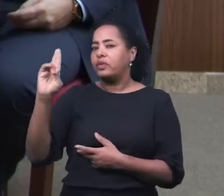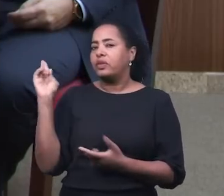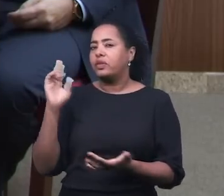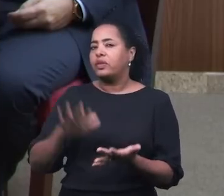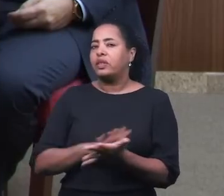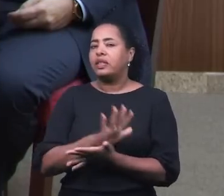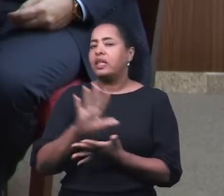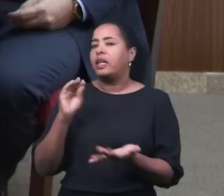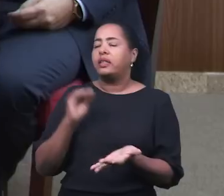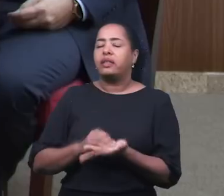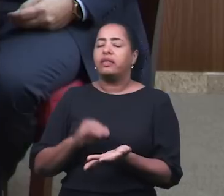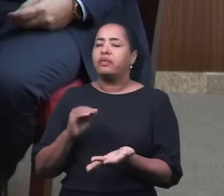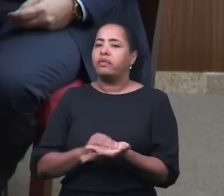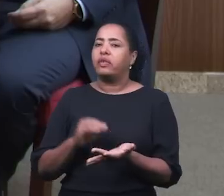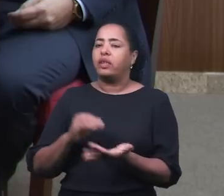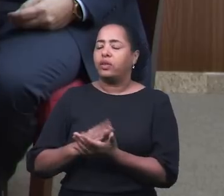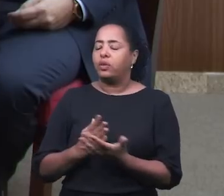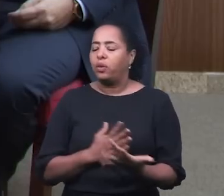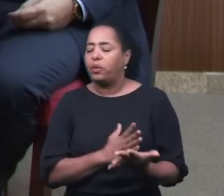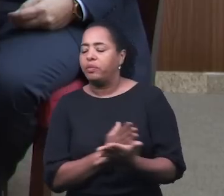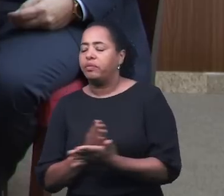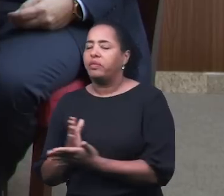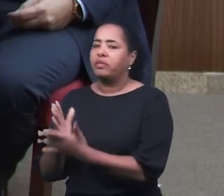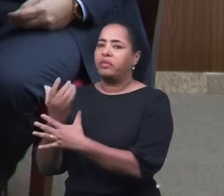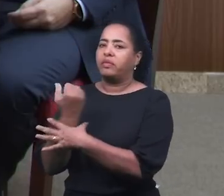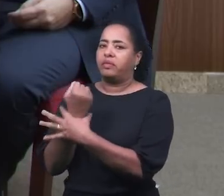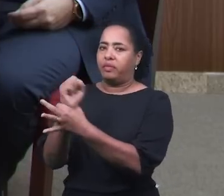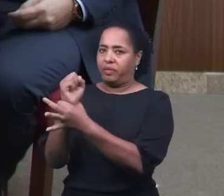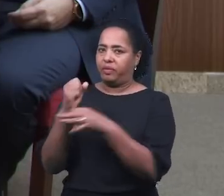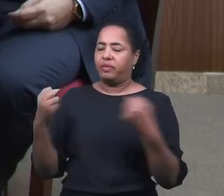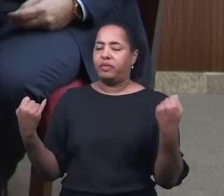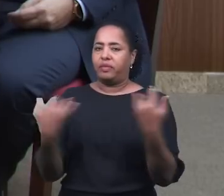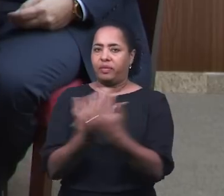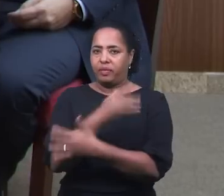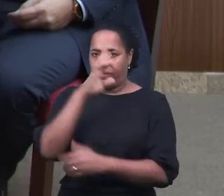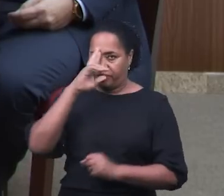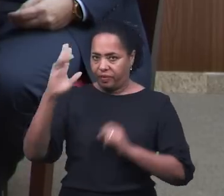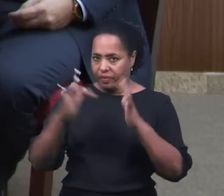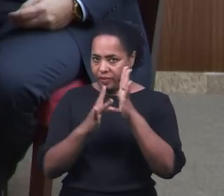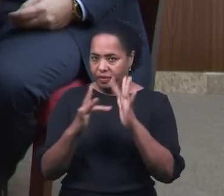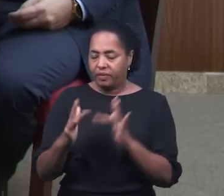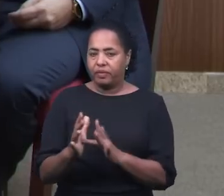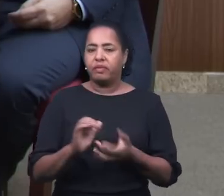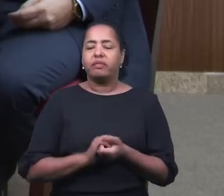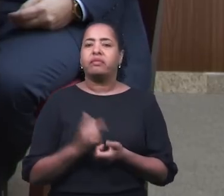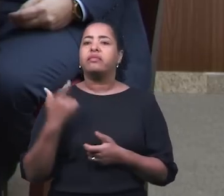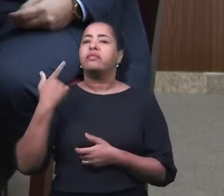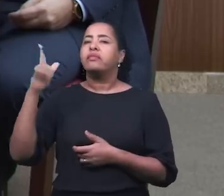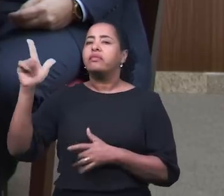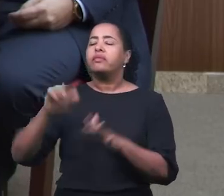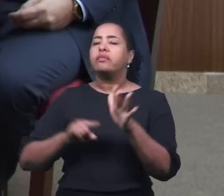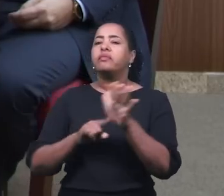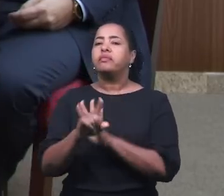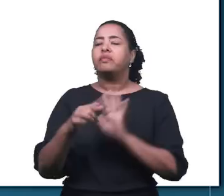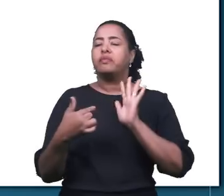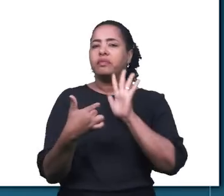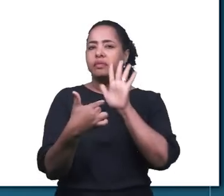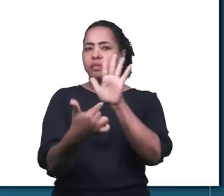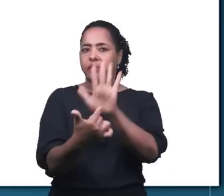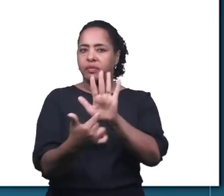tem faltado recursos para caminharmos em segurança. Glória a Jesus. Vamos à nossa próxima pergunta, que diz